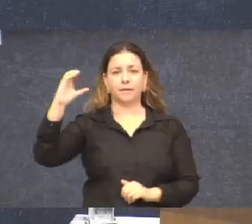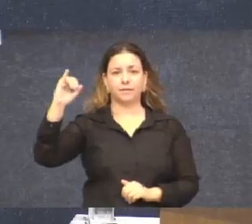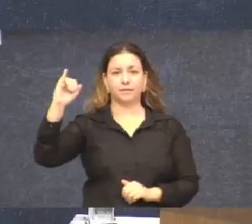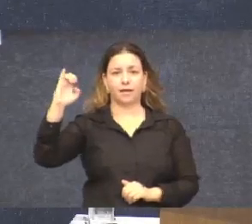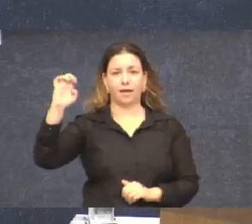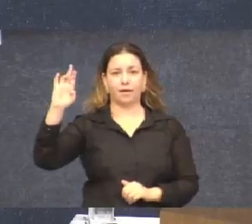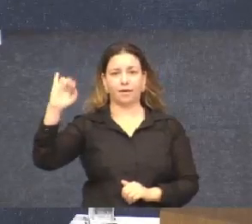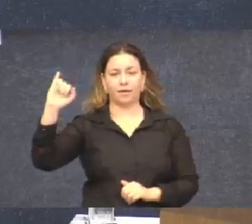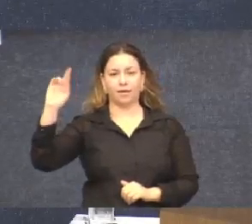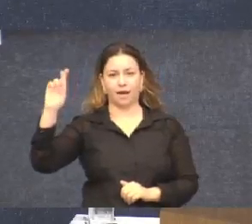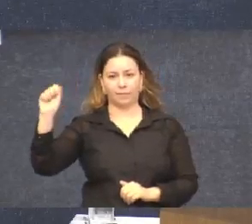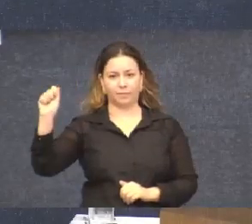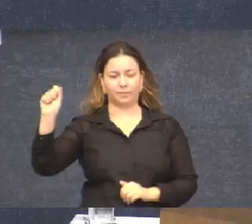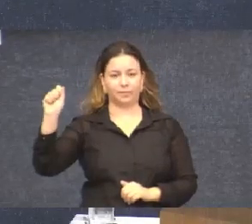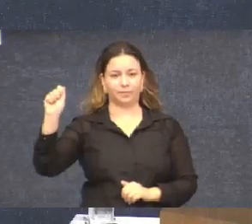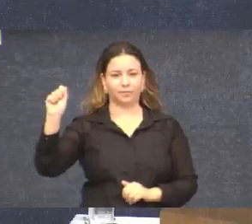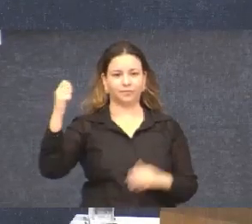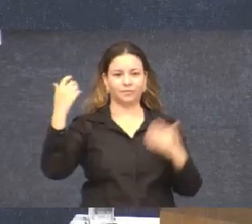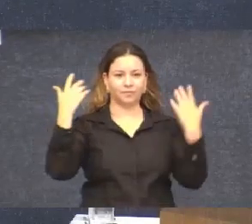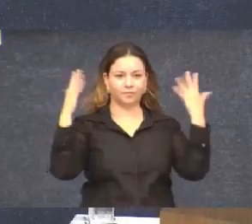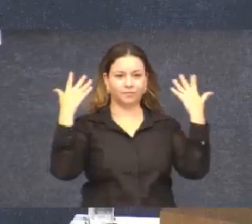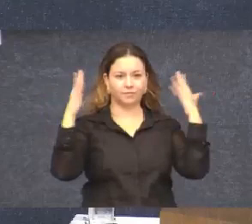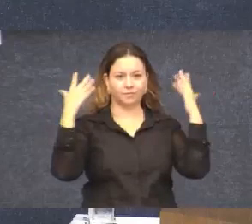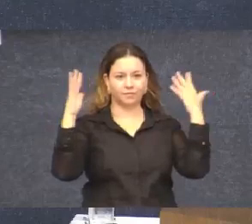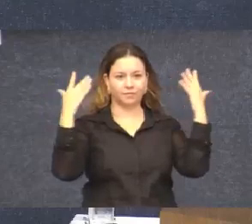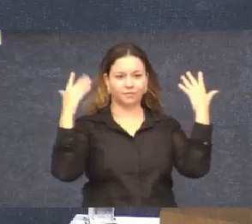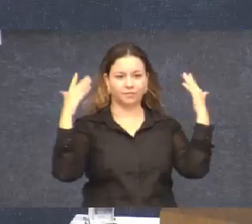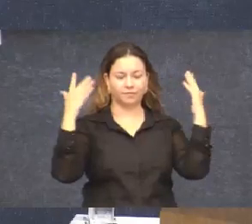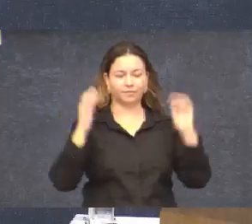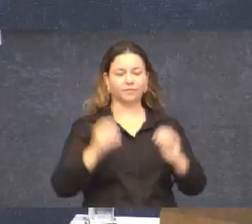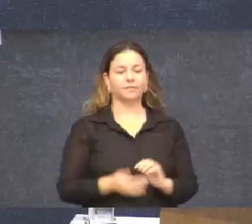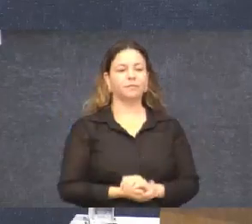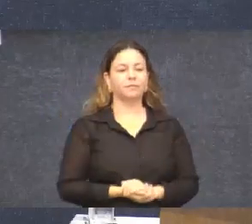Qual seria a graça do mundo se fosse assim?